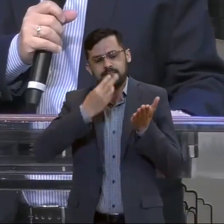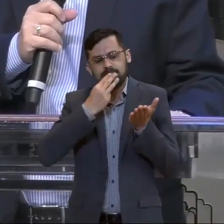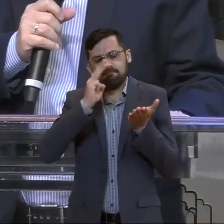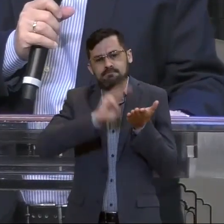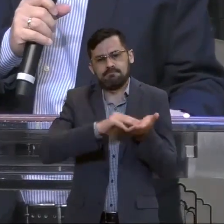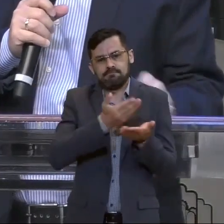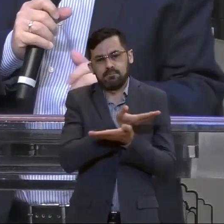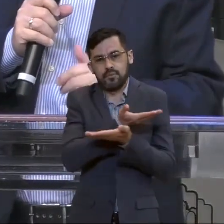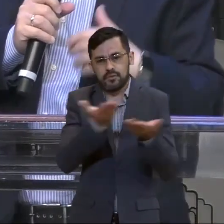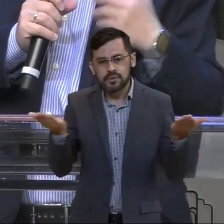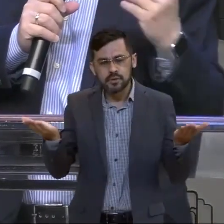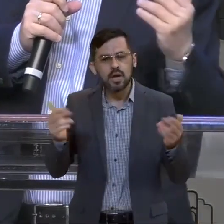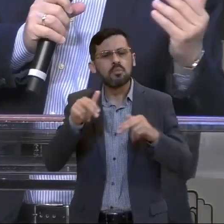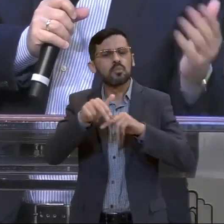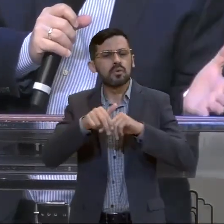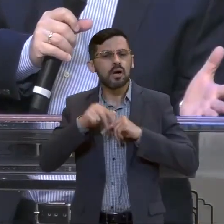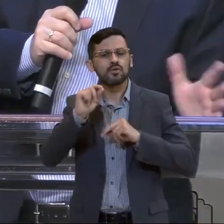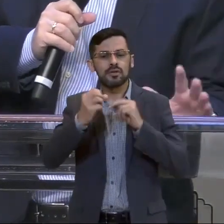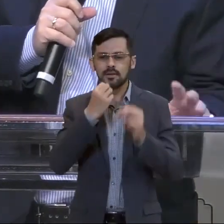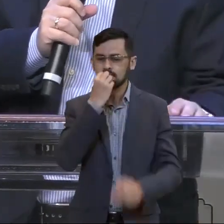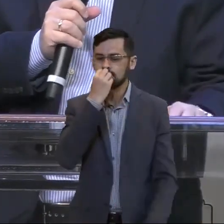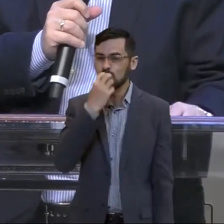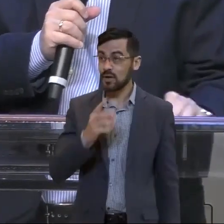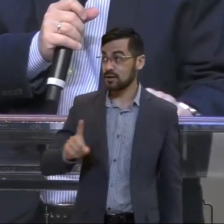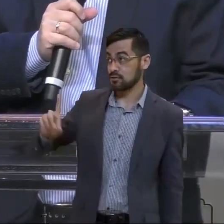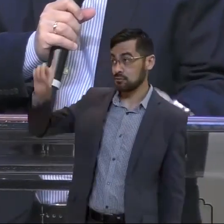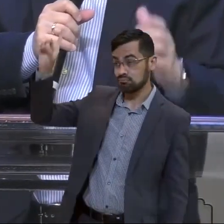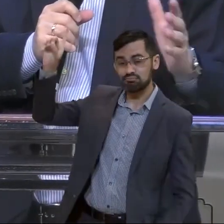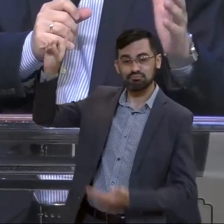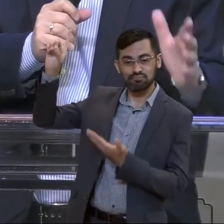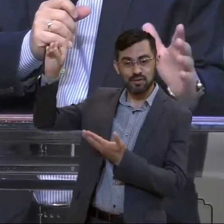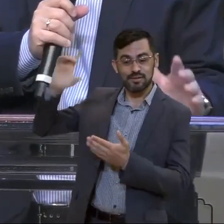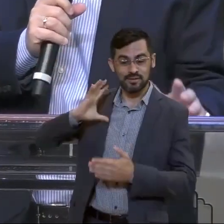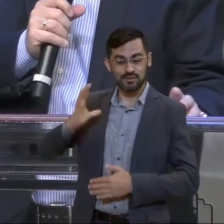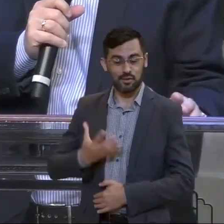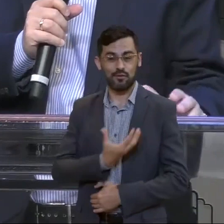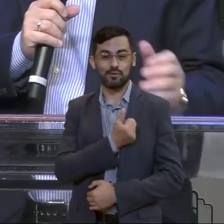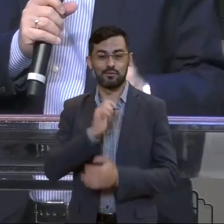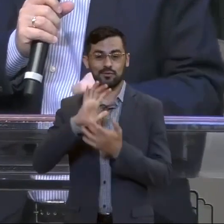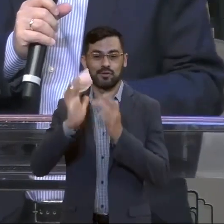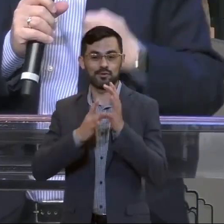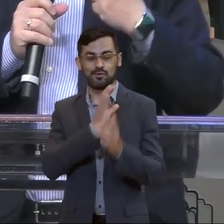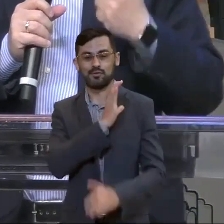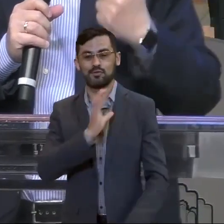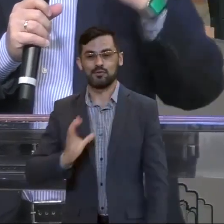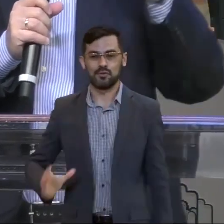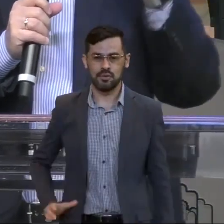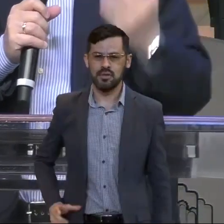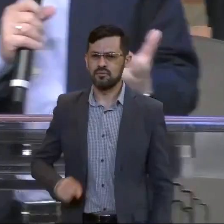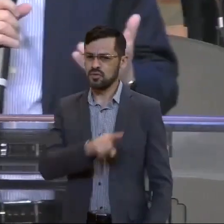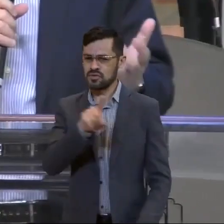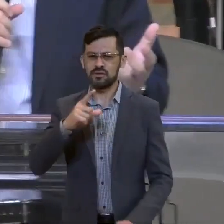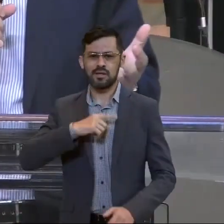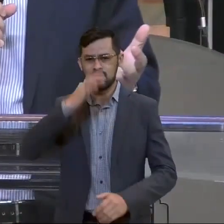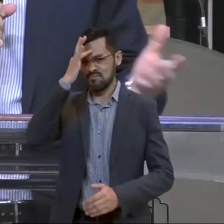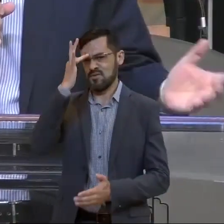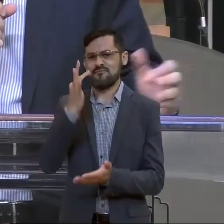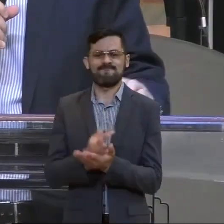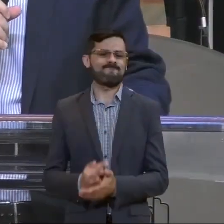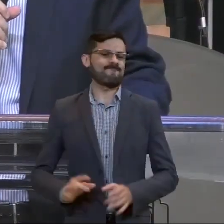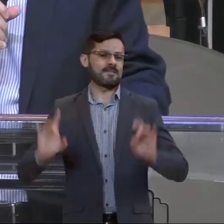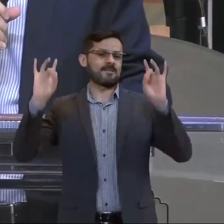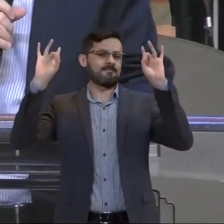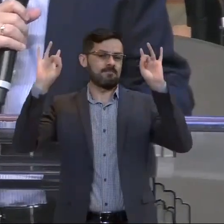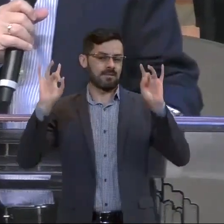vocês, que por causa da bondade do nosso Deus e Salvador Jesus Cristo, receberam uma fé tão preciosa